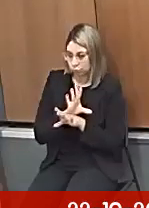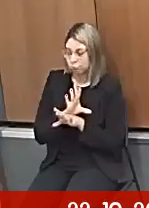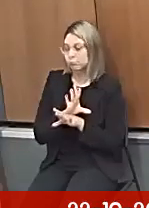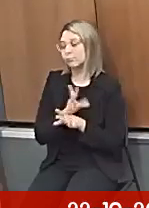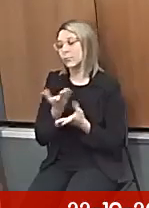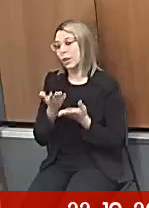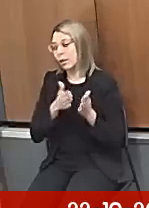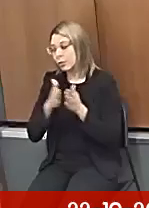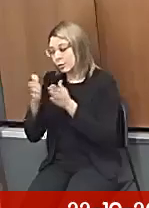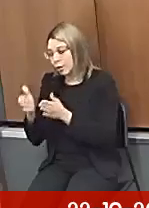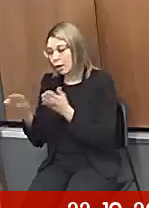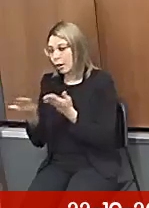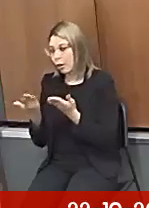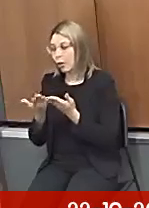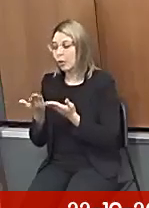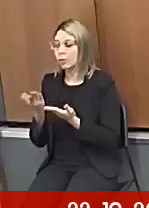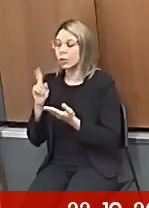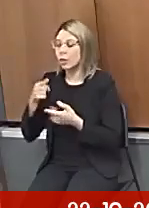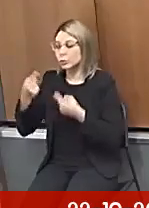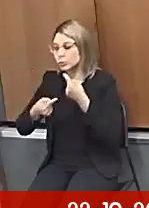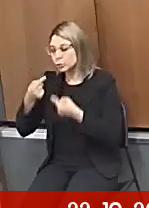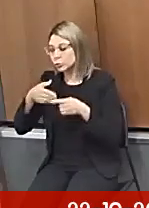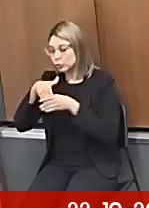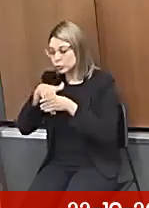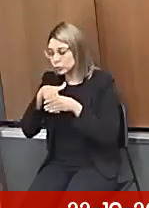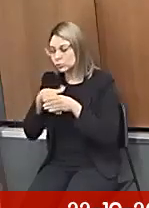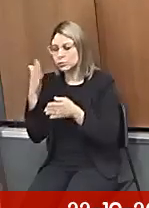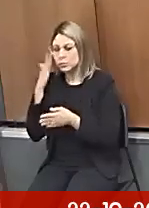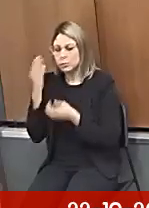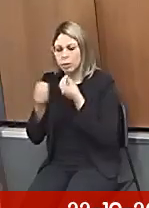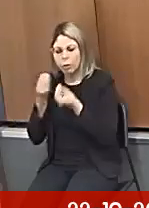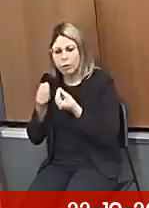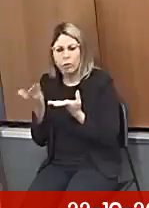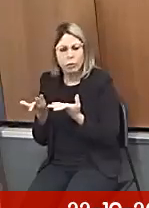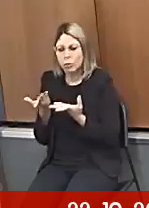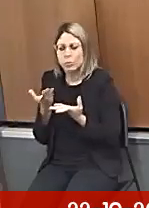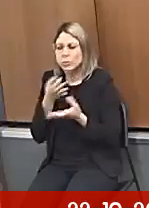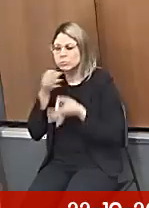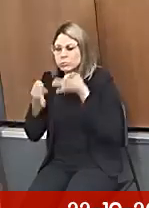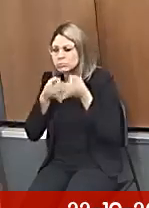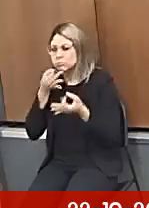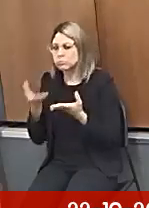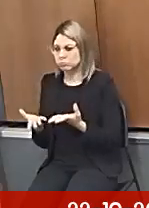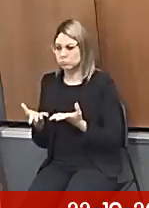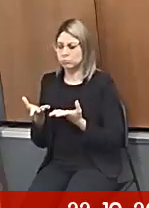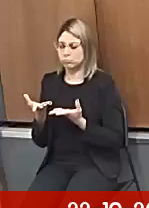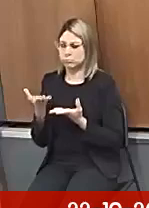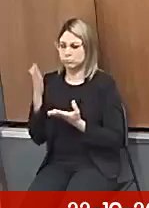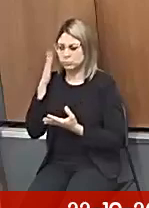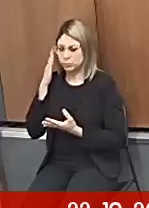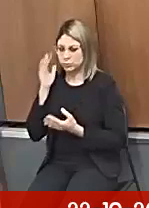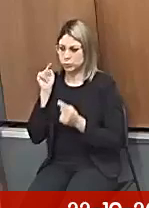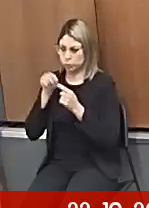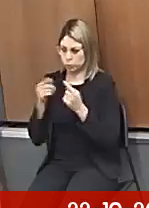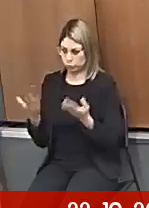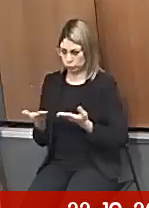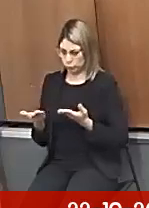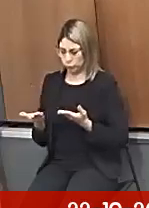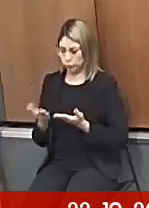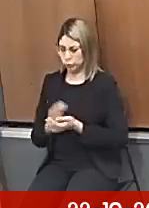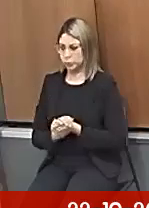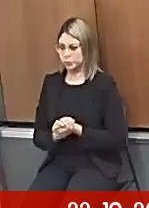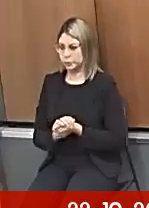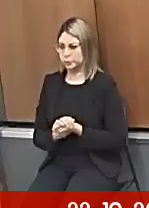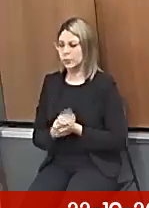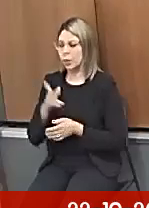fase da ordem do dia, que compreende a discussão e a votação de pareceres sobre proposições sujeitas à apreciação deste plenário.